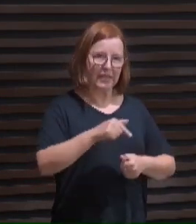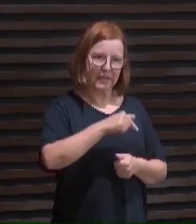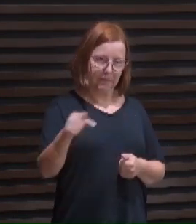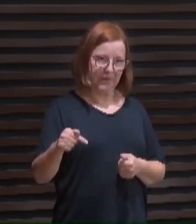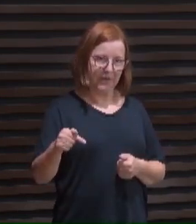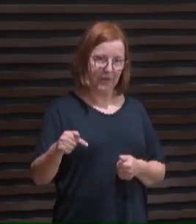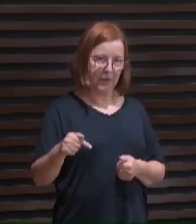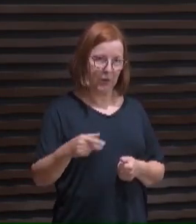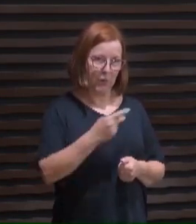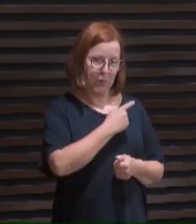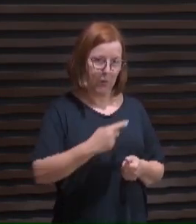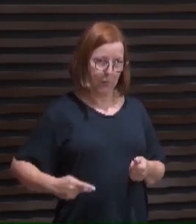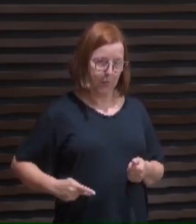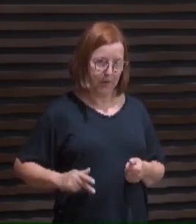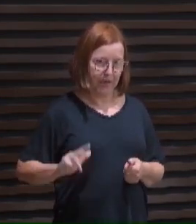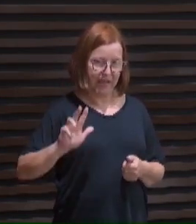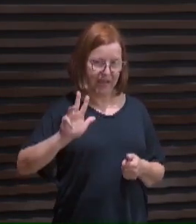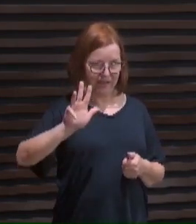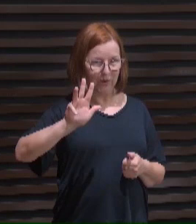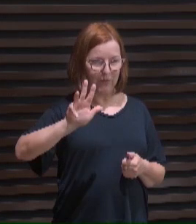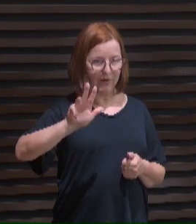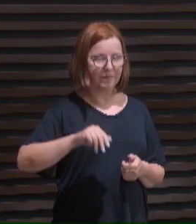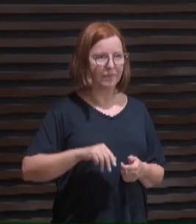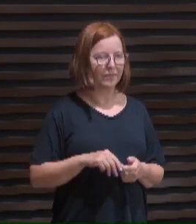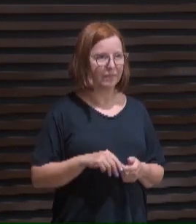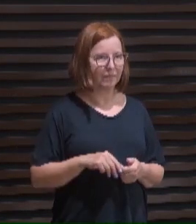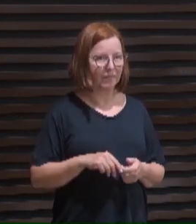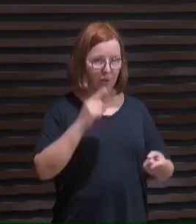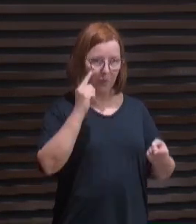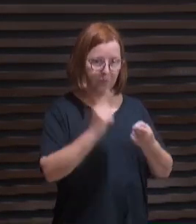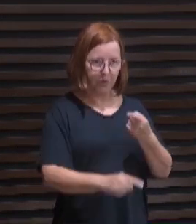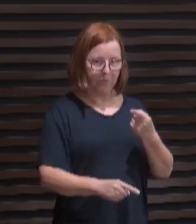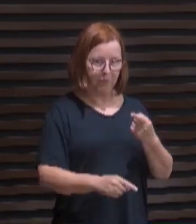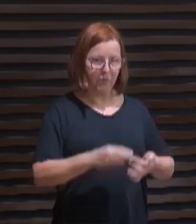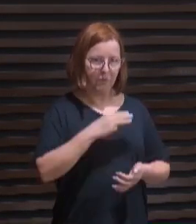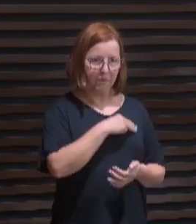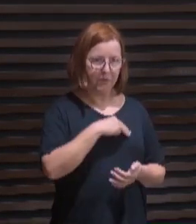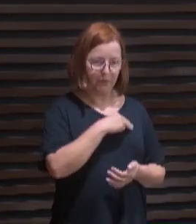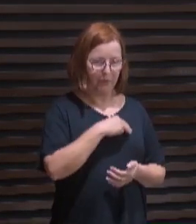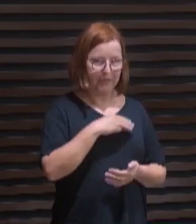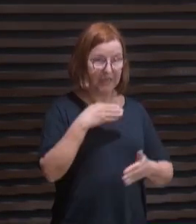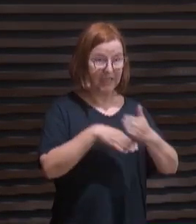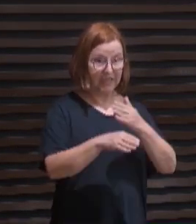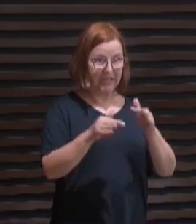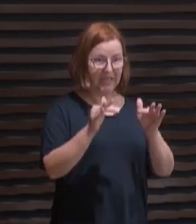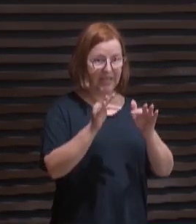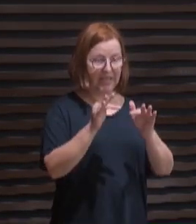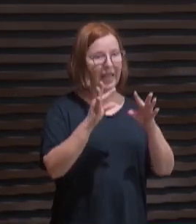eleito, ele vedou missionários nas tribos